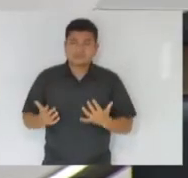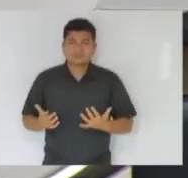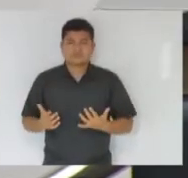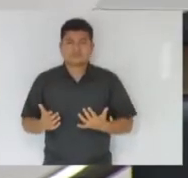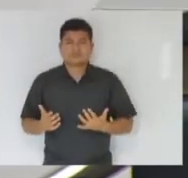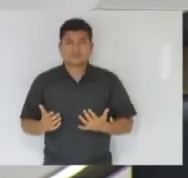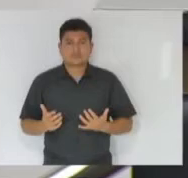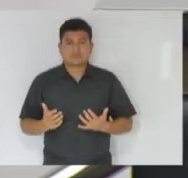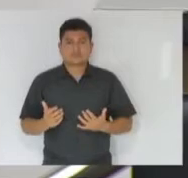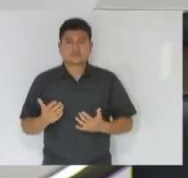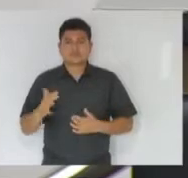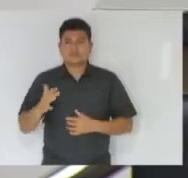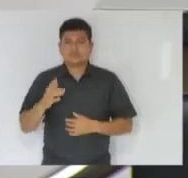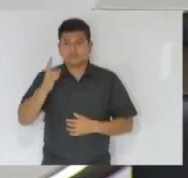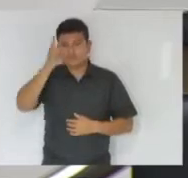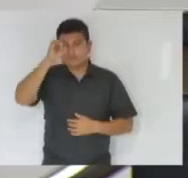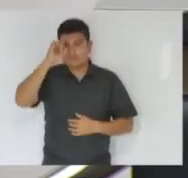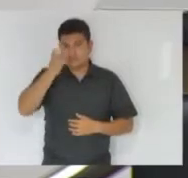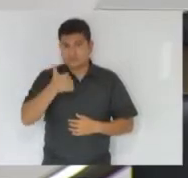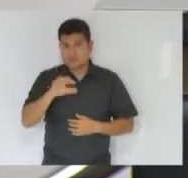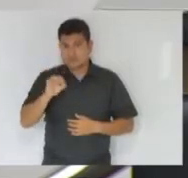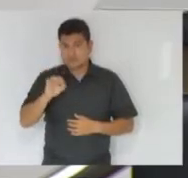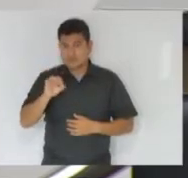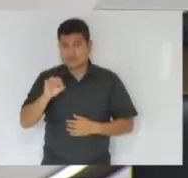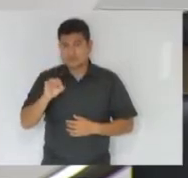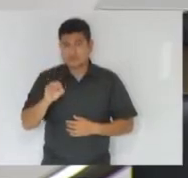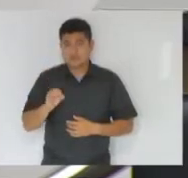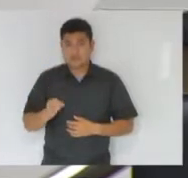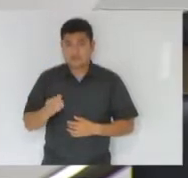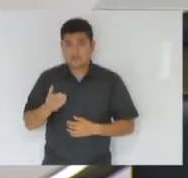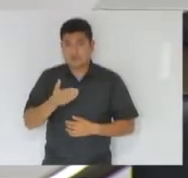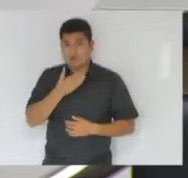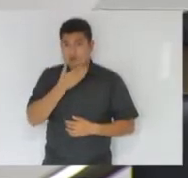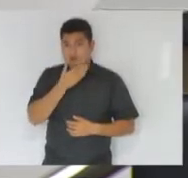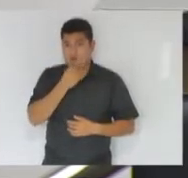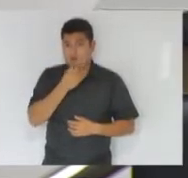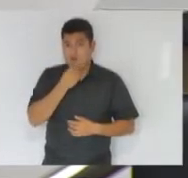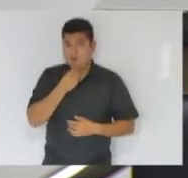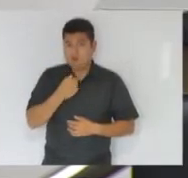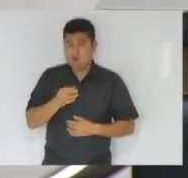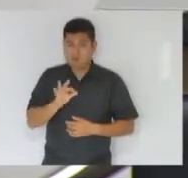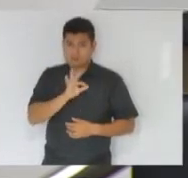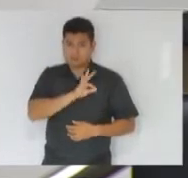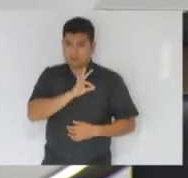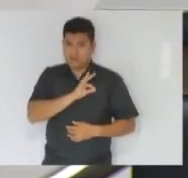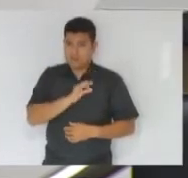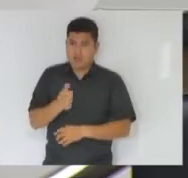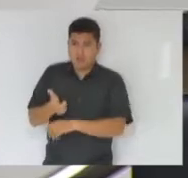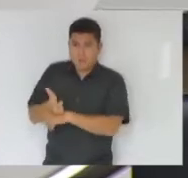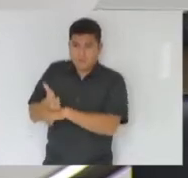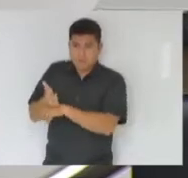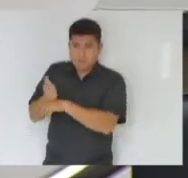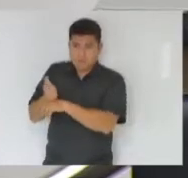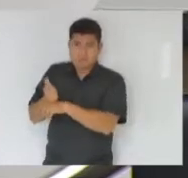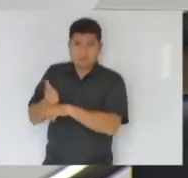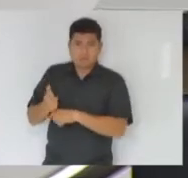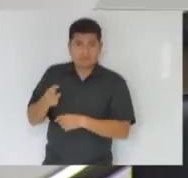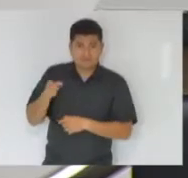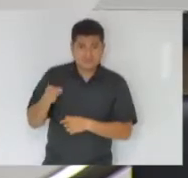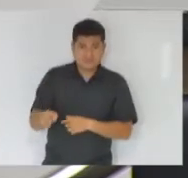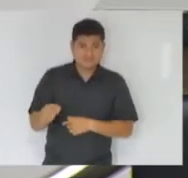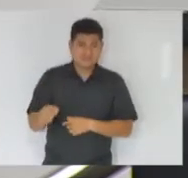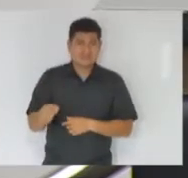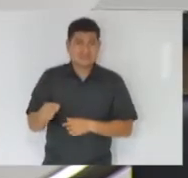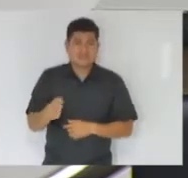há 10 dias atrás, um ato de um oficial que atirou num cão de um flanelinha, então de um andarilho. E